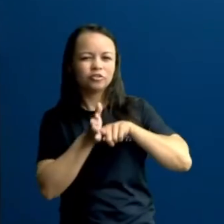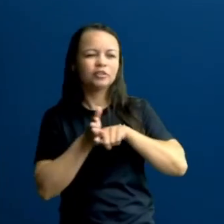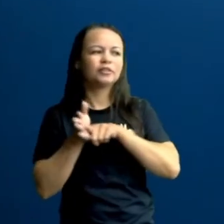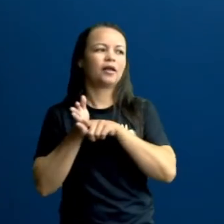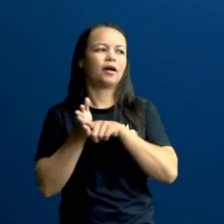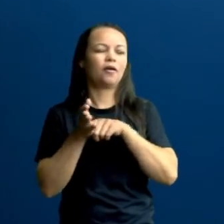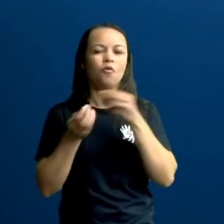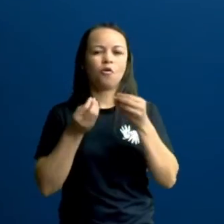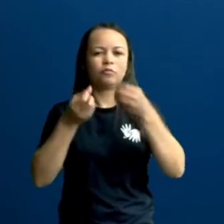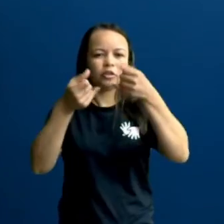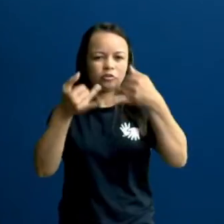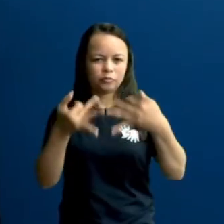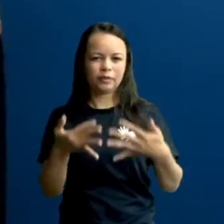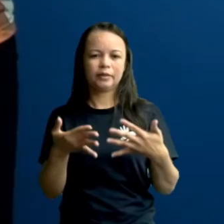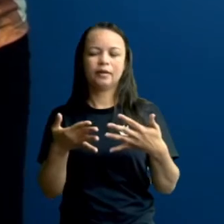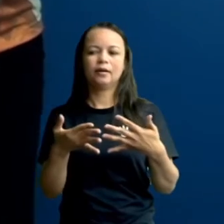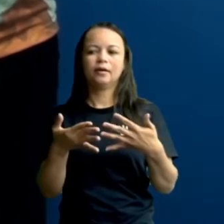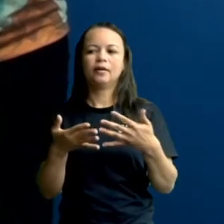lá o